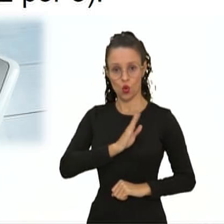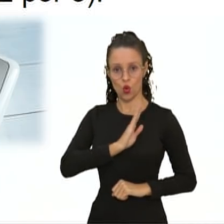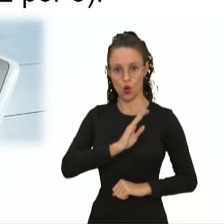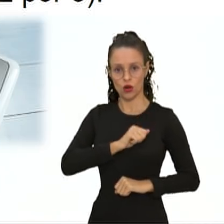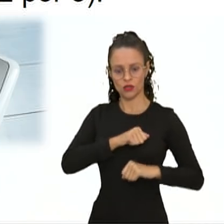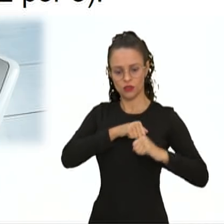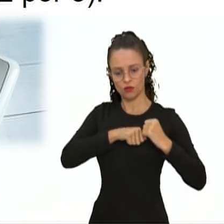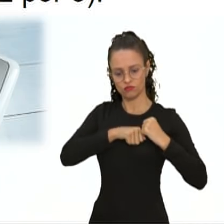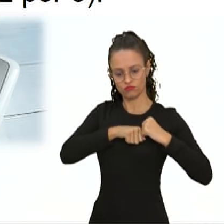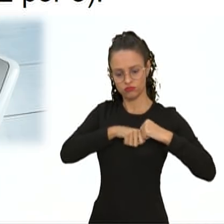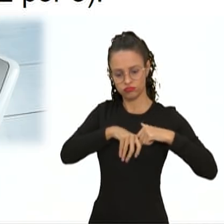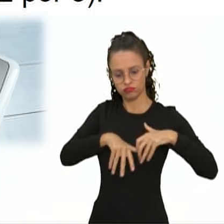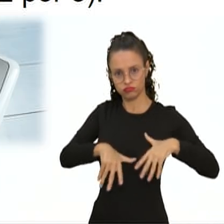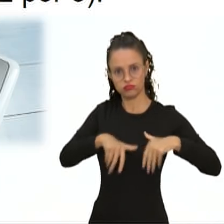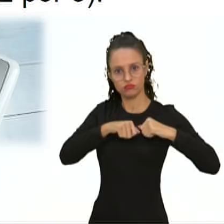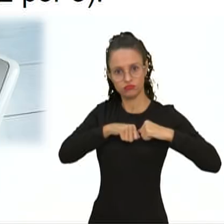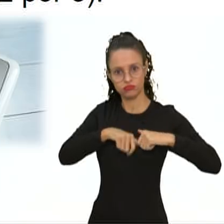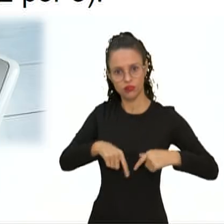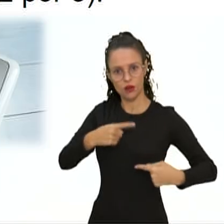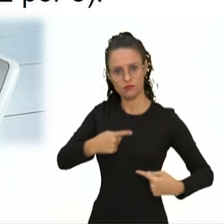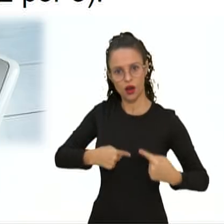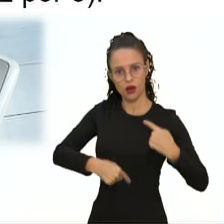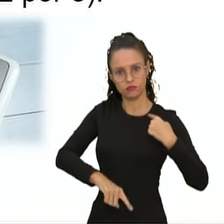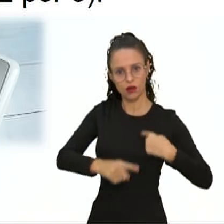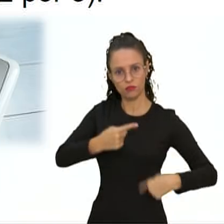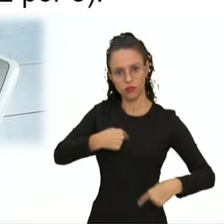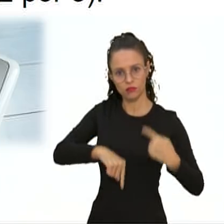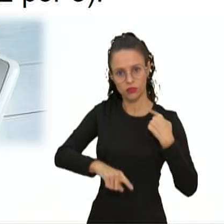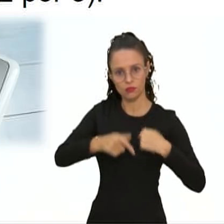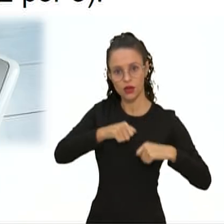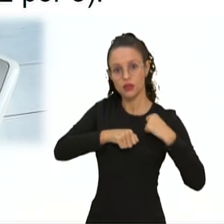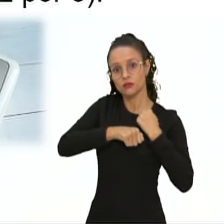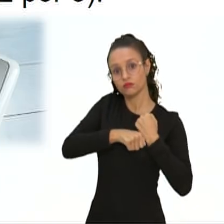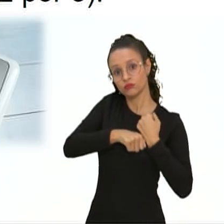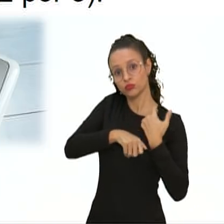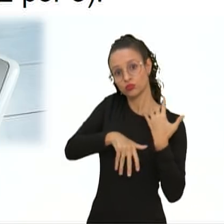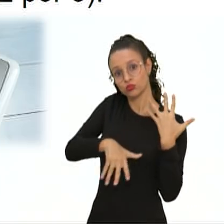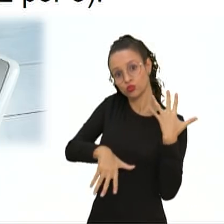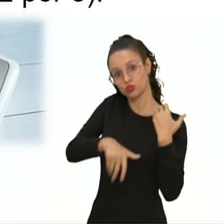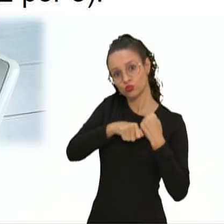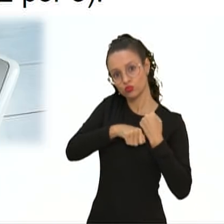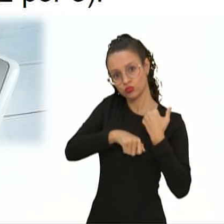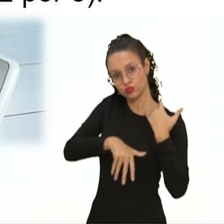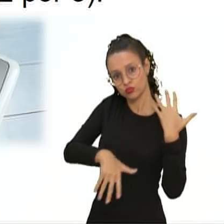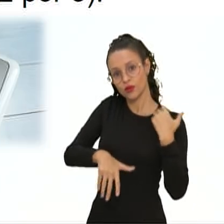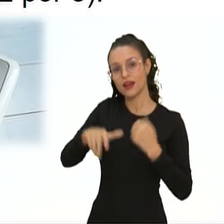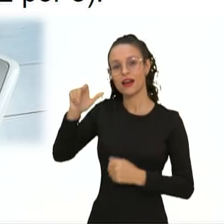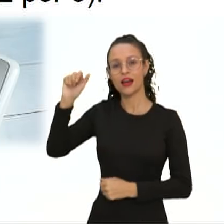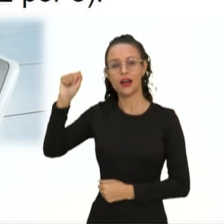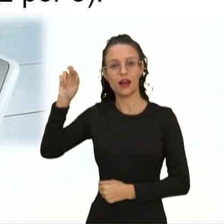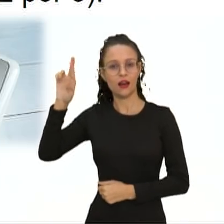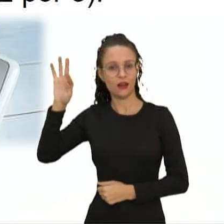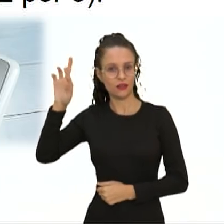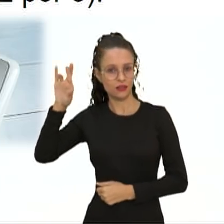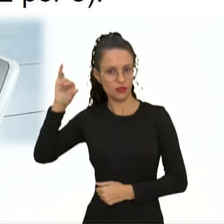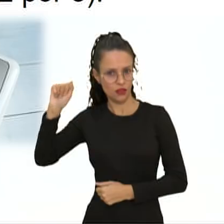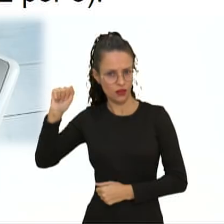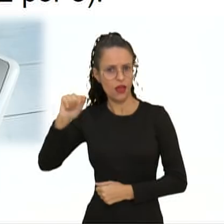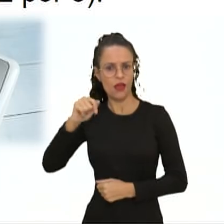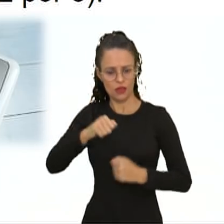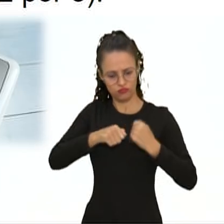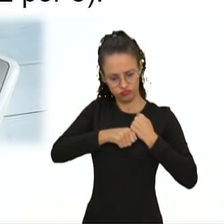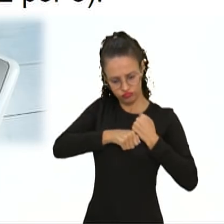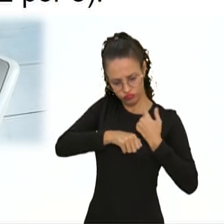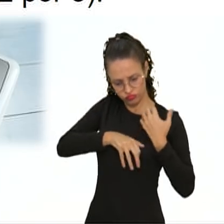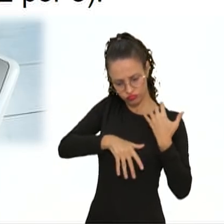bombeia sangue, ele manda o sangue para dentro das nossas artérias, que são vasos sanguíneos super importantes. Se